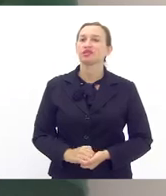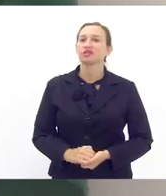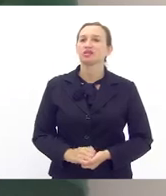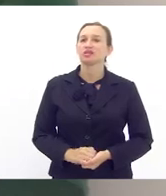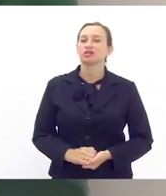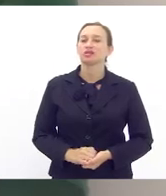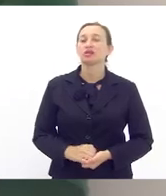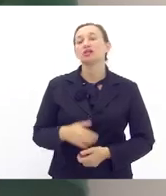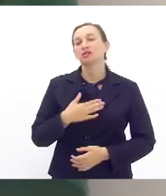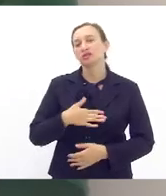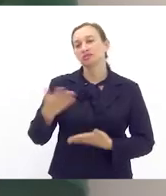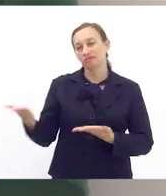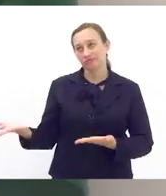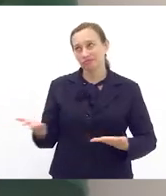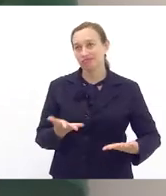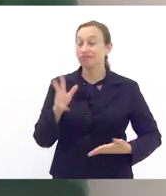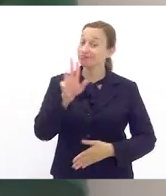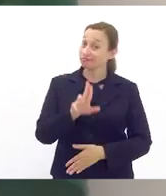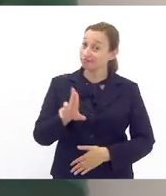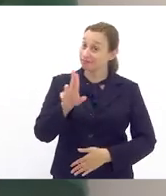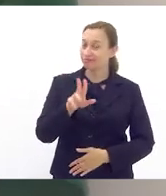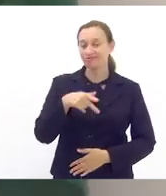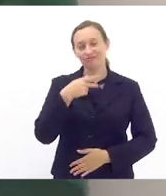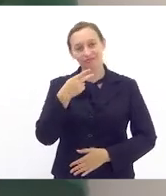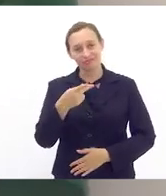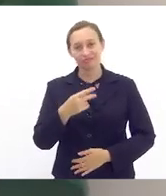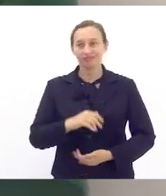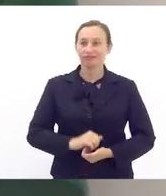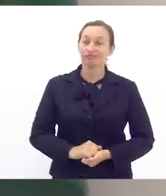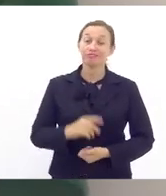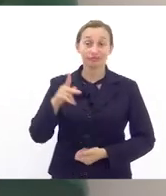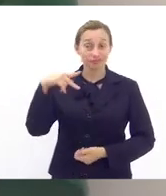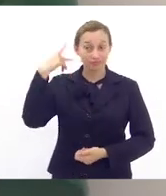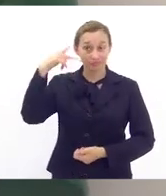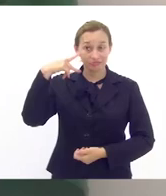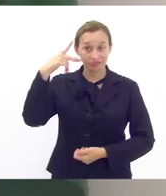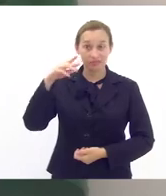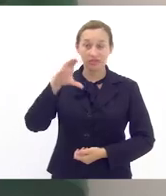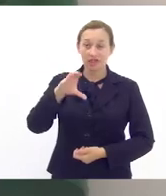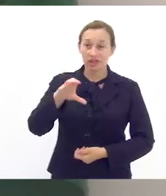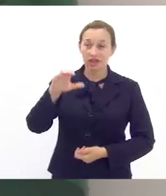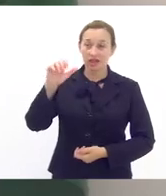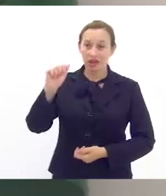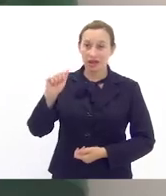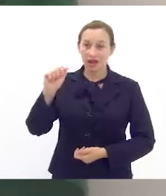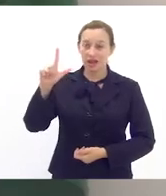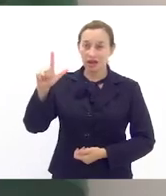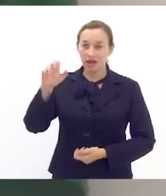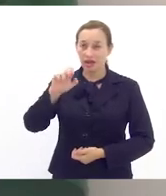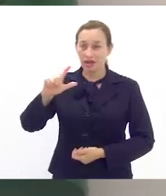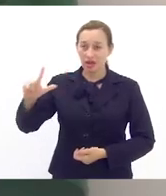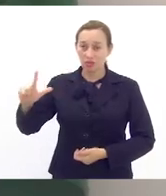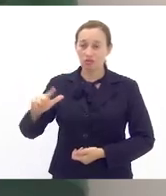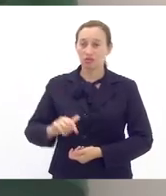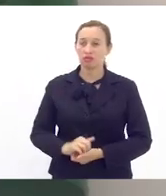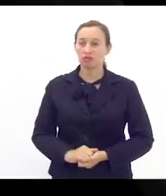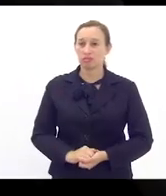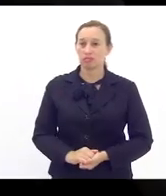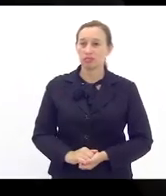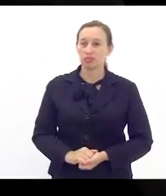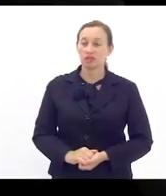gostaria de chamar para fazer o uso da palavra Vereador Kael de Resende